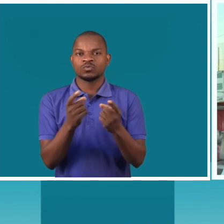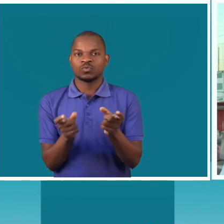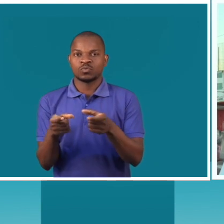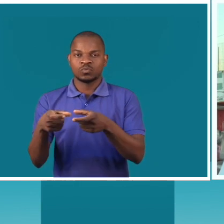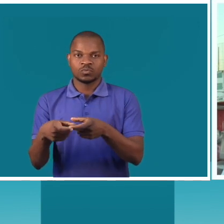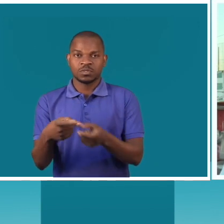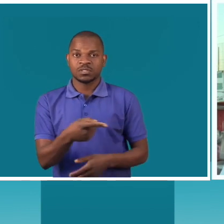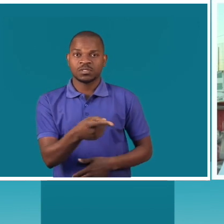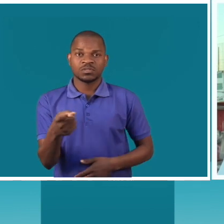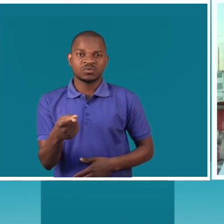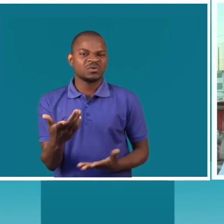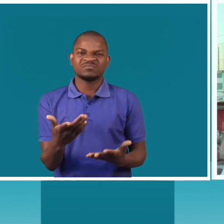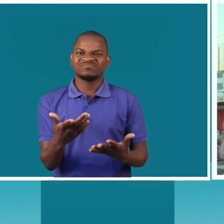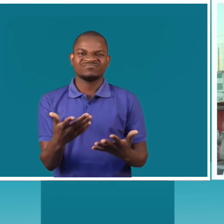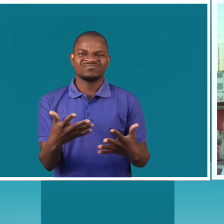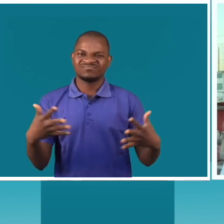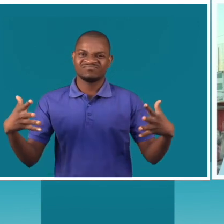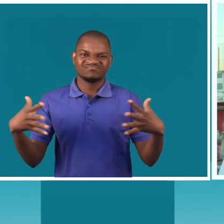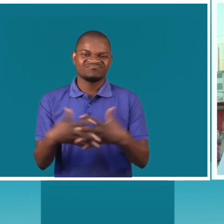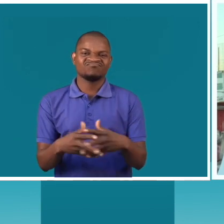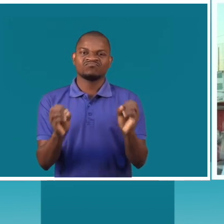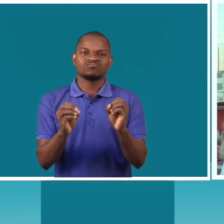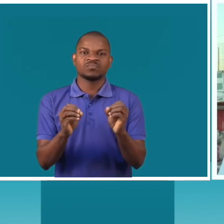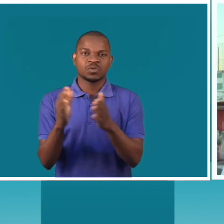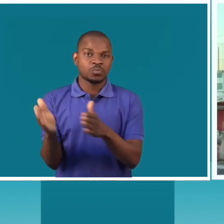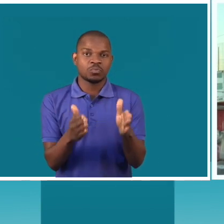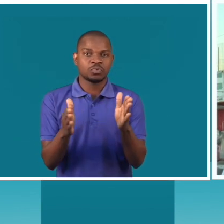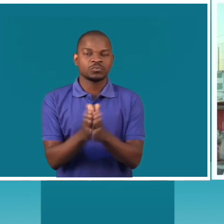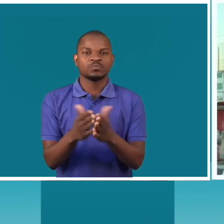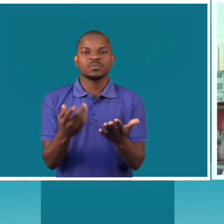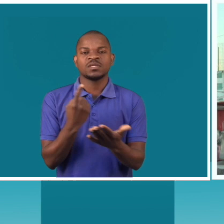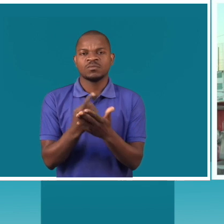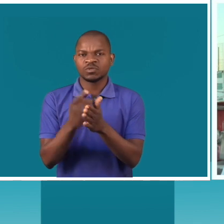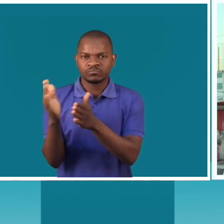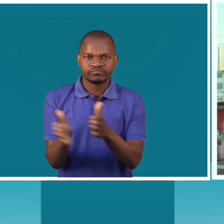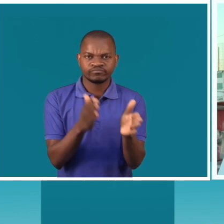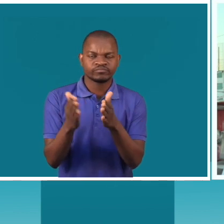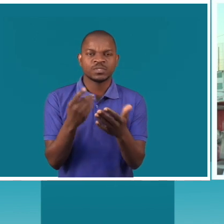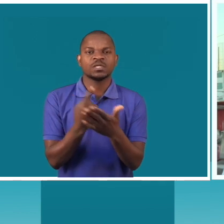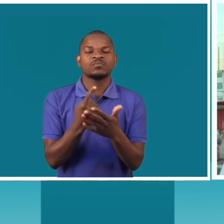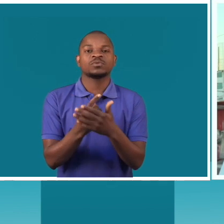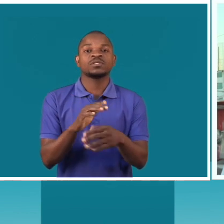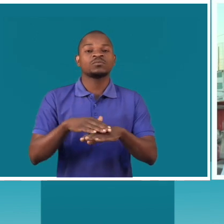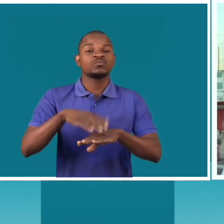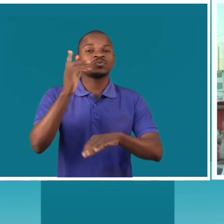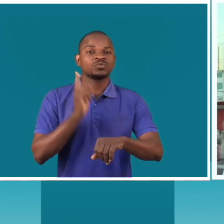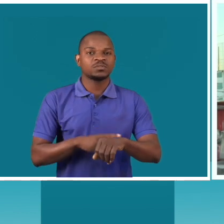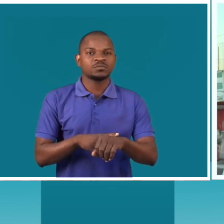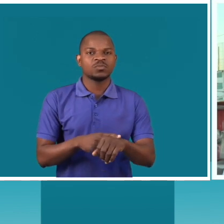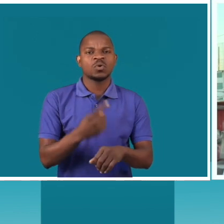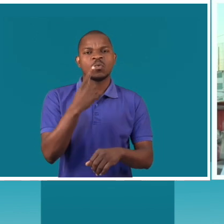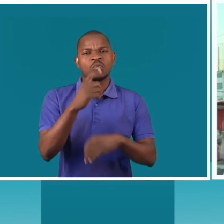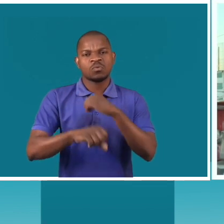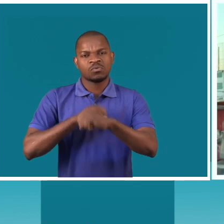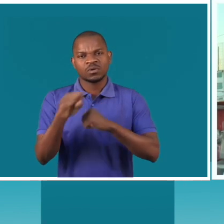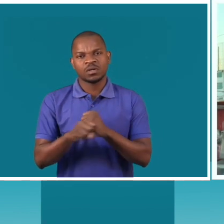vezes, nós encontramos equipas que estão completamente partidas, sem espinha dorsal. Então, tem que se formar a equipa. E leva o seu